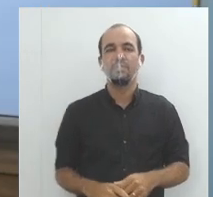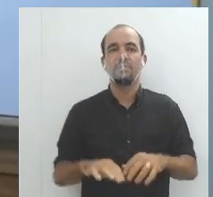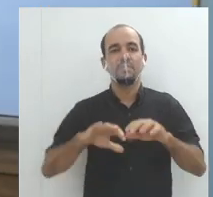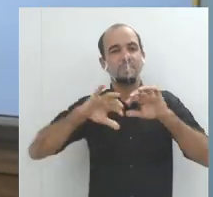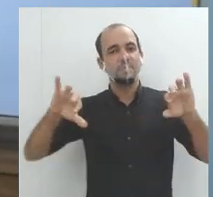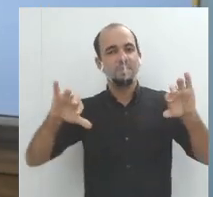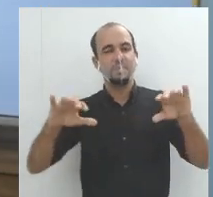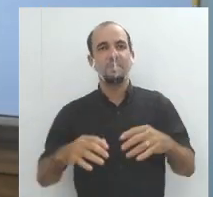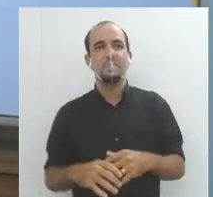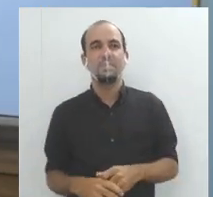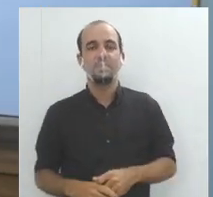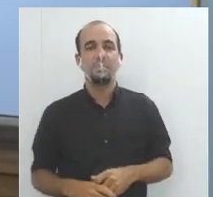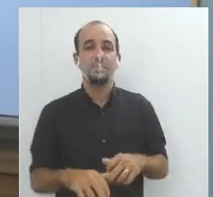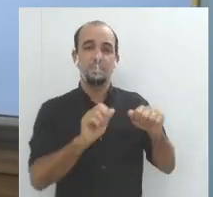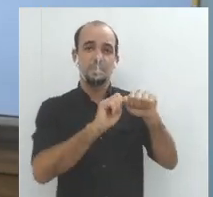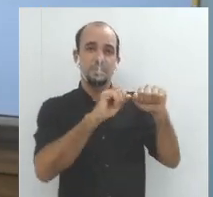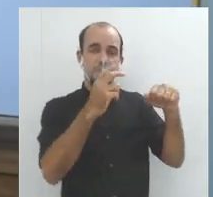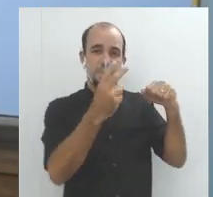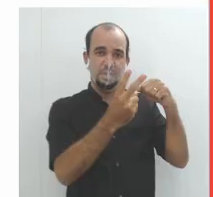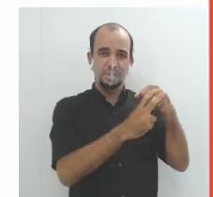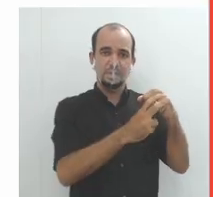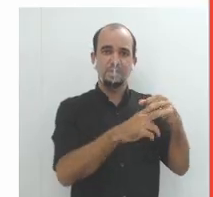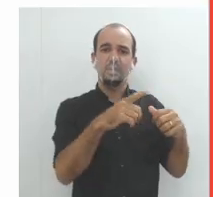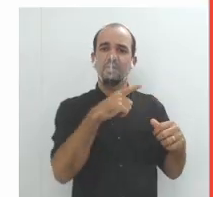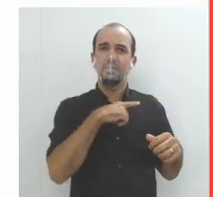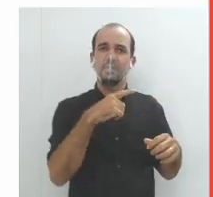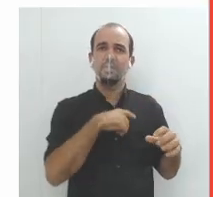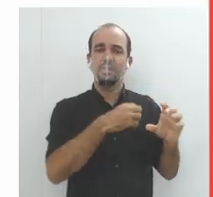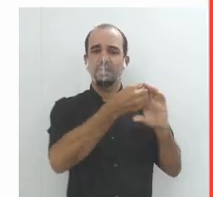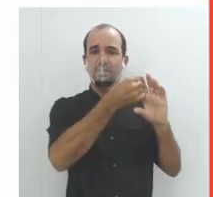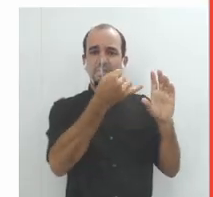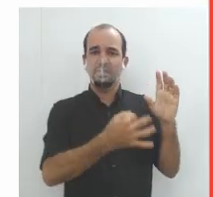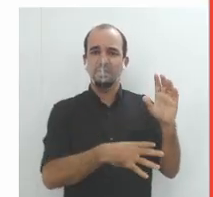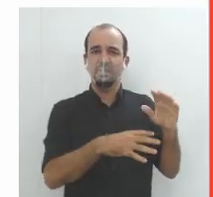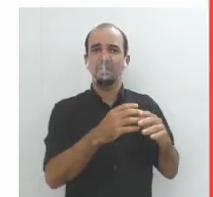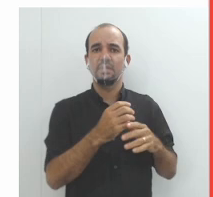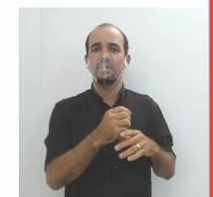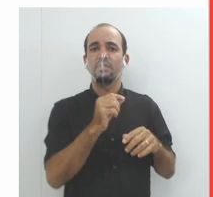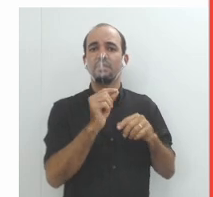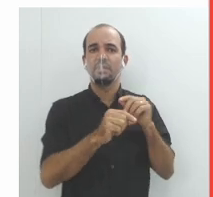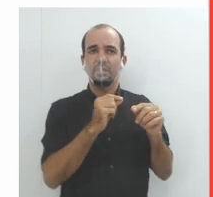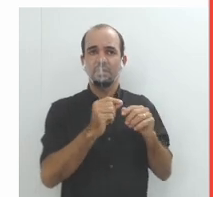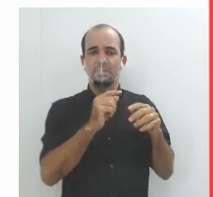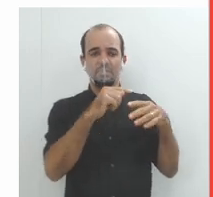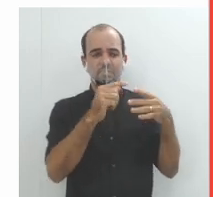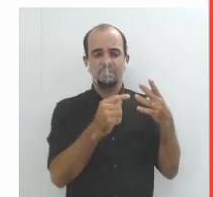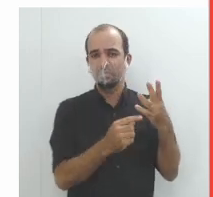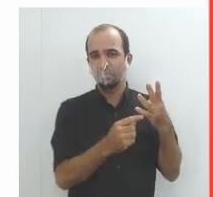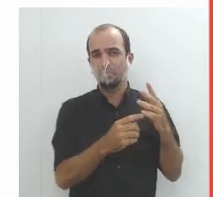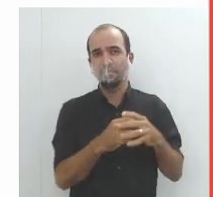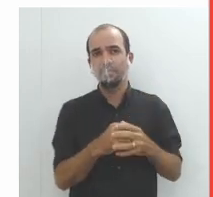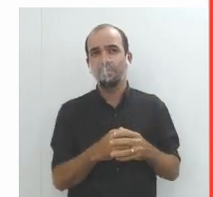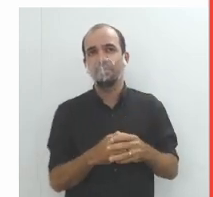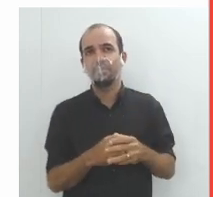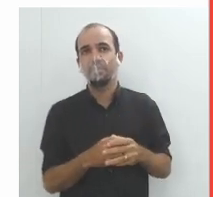O advérbio, né? Ele aponta circunstâncias diversas.